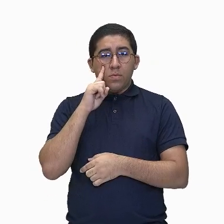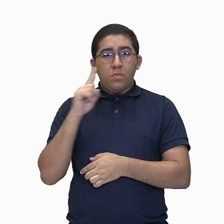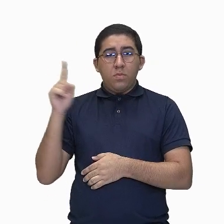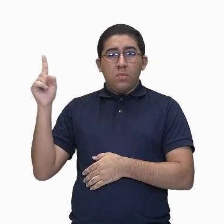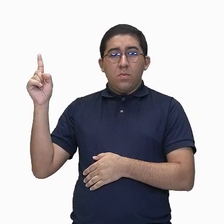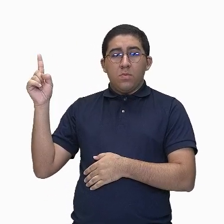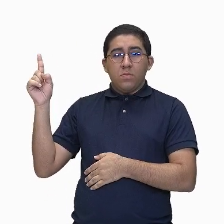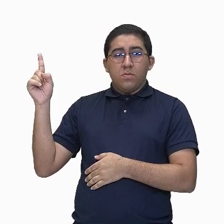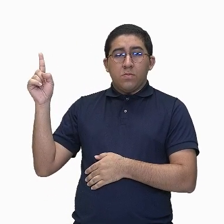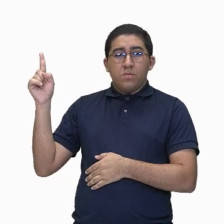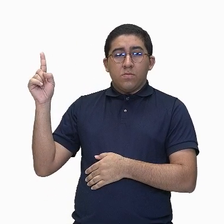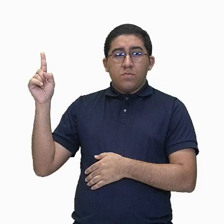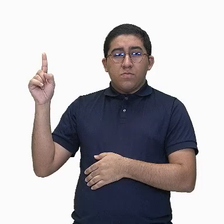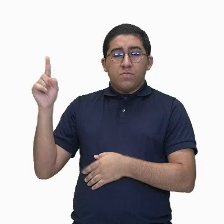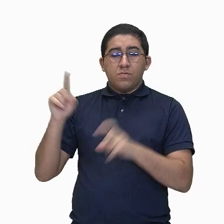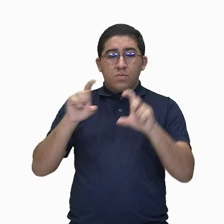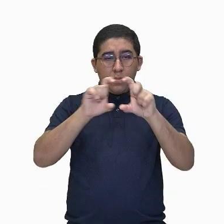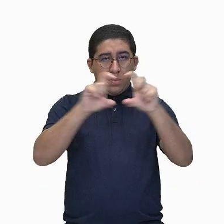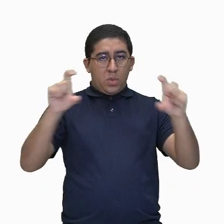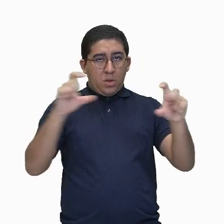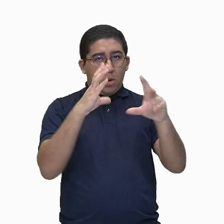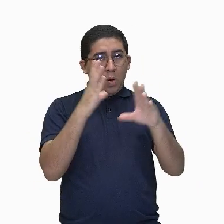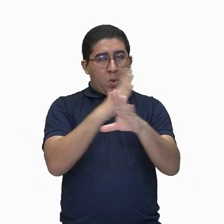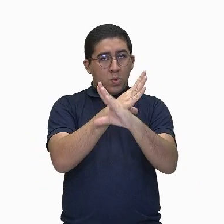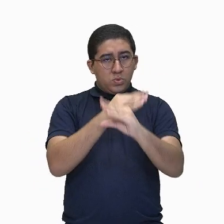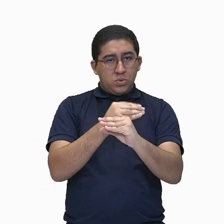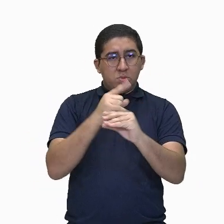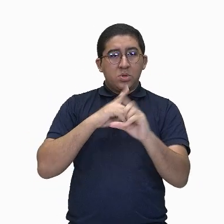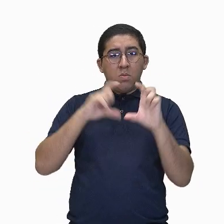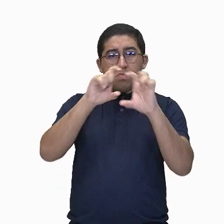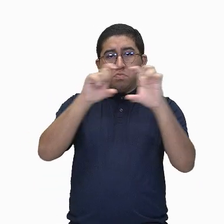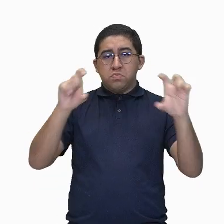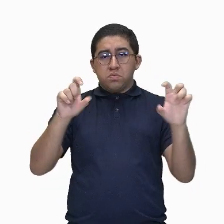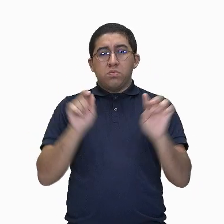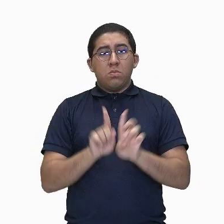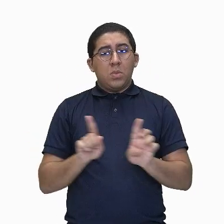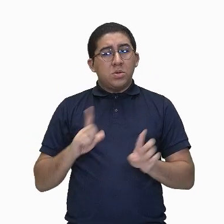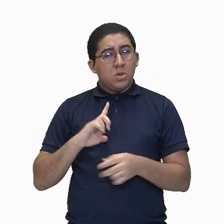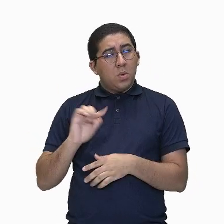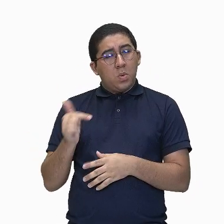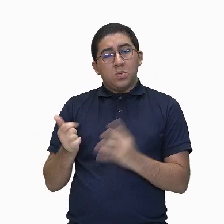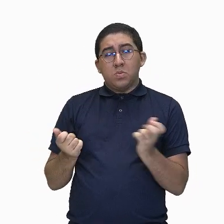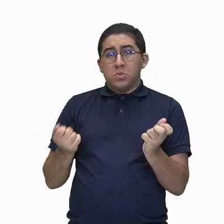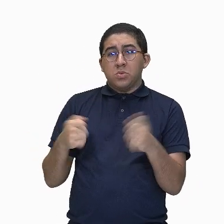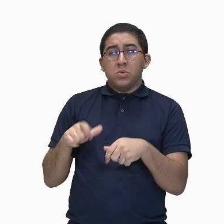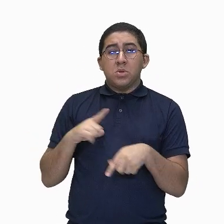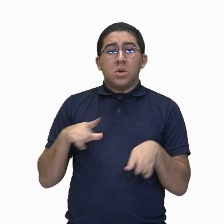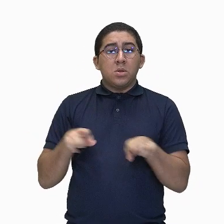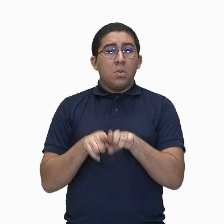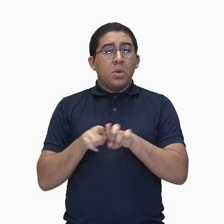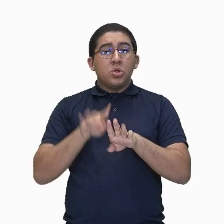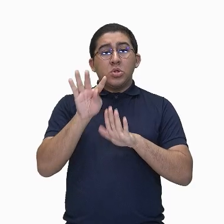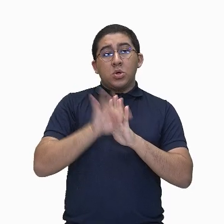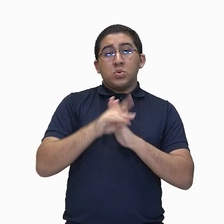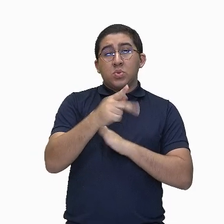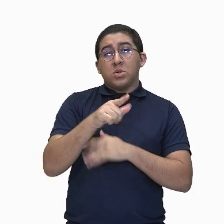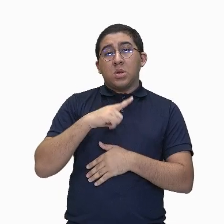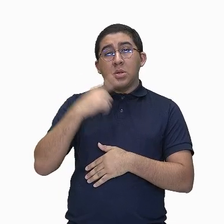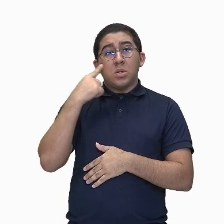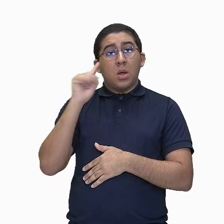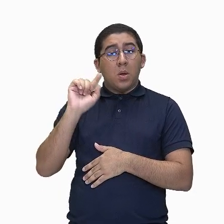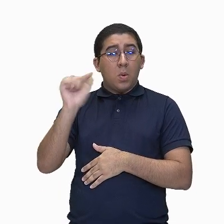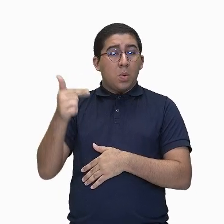ou seja. E existem outras também que você pode, na hora de construir seu texto, você pode utilizar